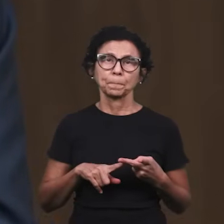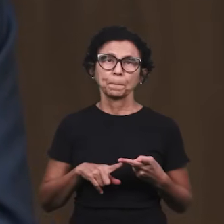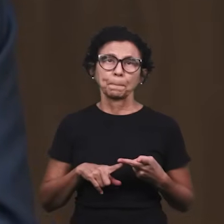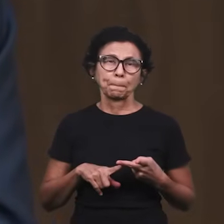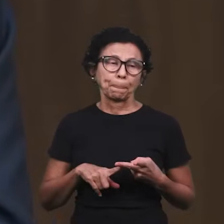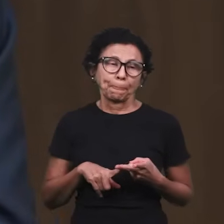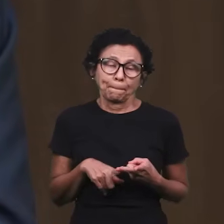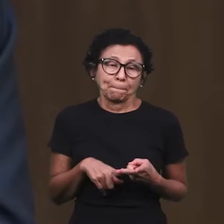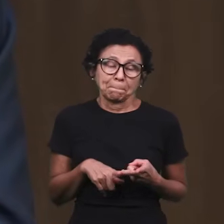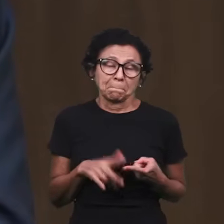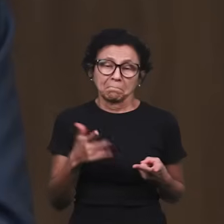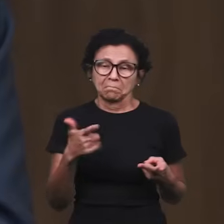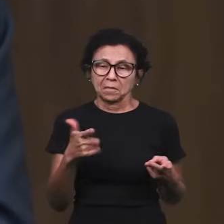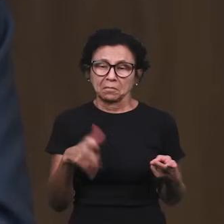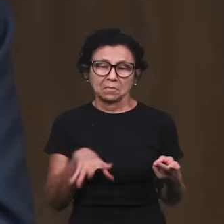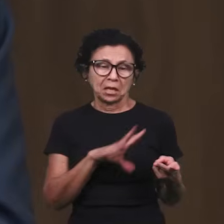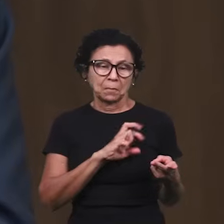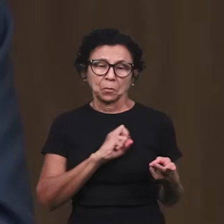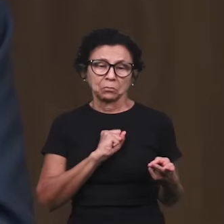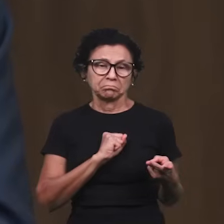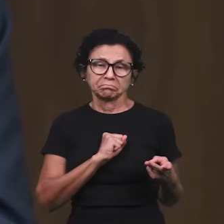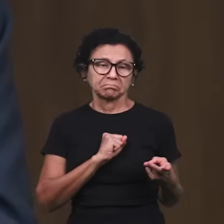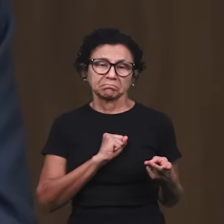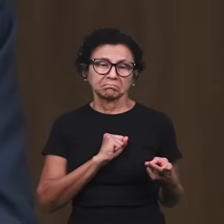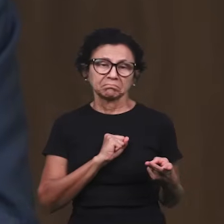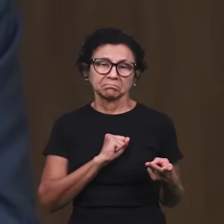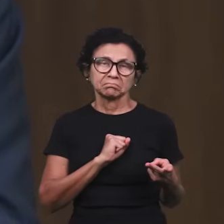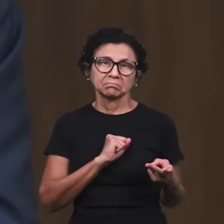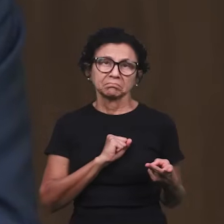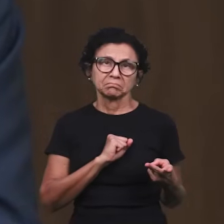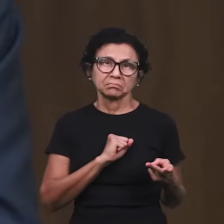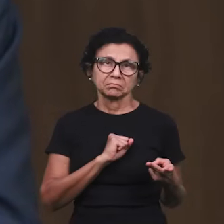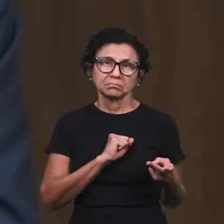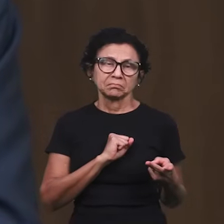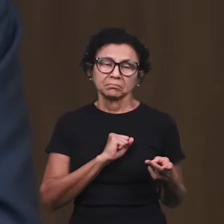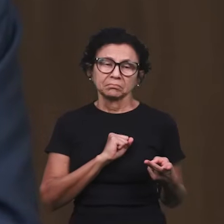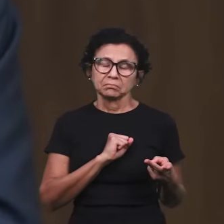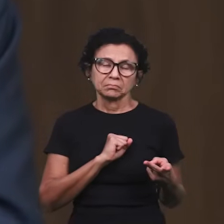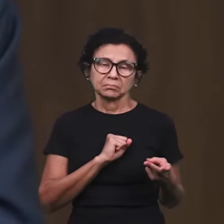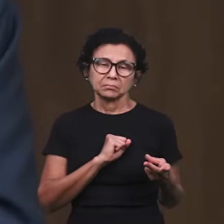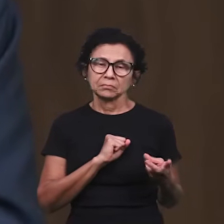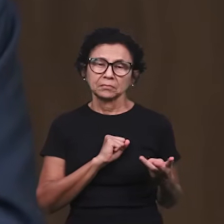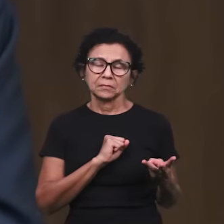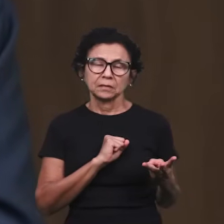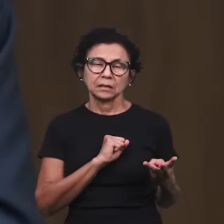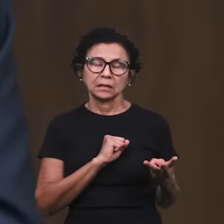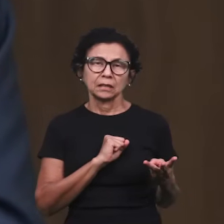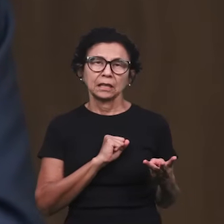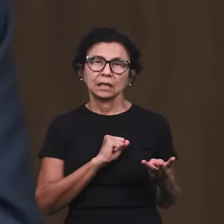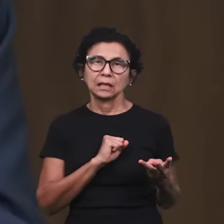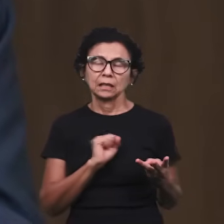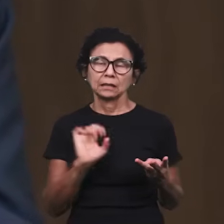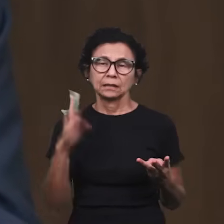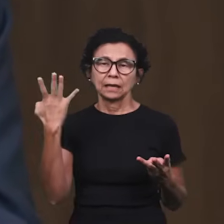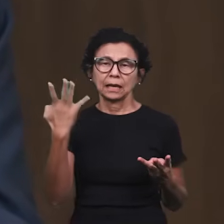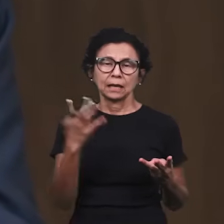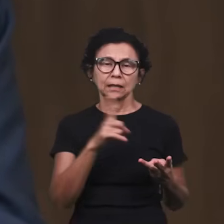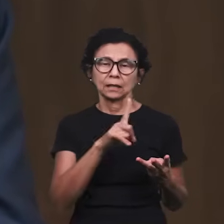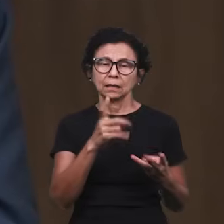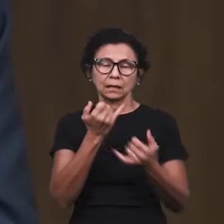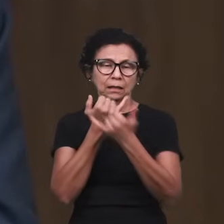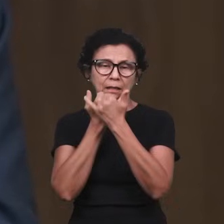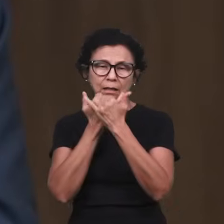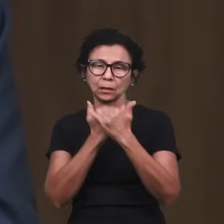sem afetos naturais. Exatamente. Ele é irreconciliável, diz a palavra. Ele é